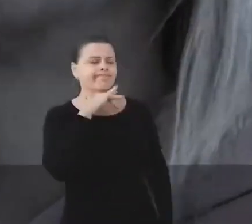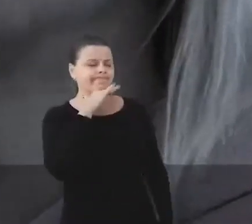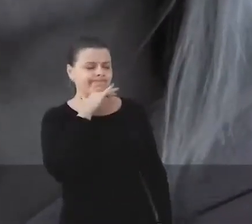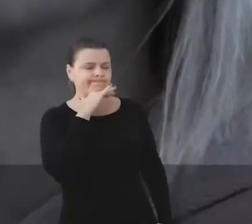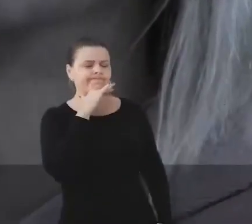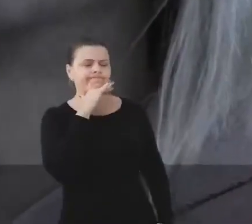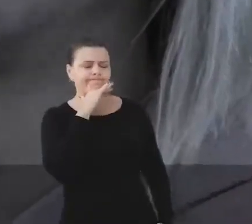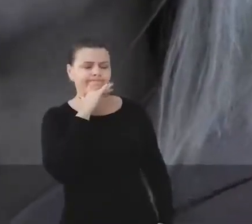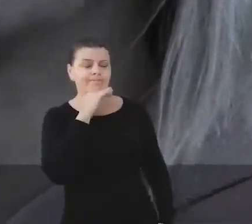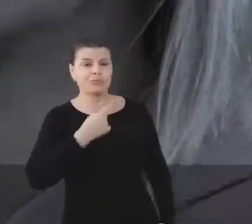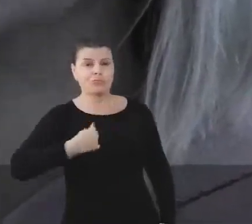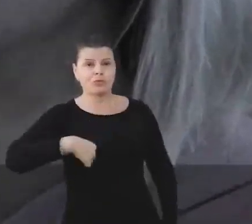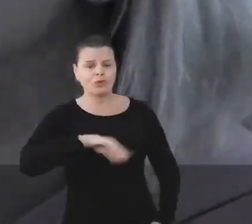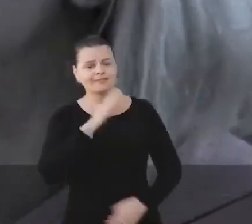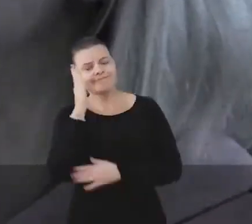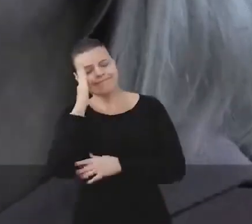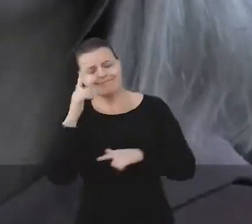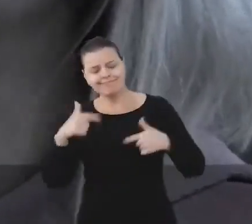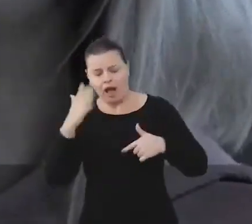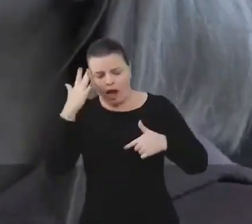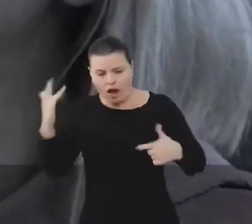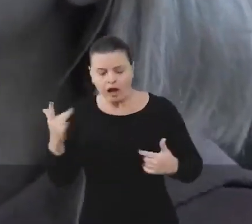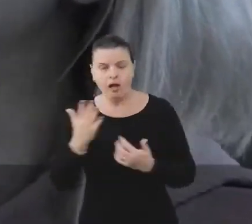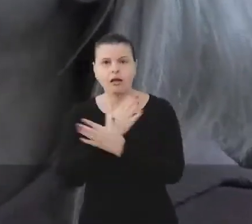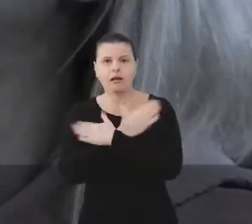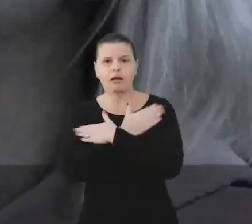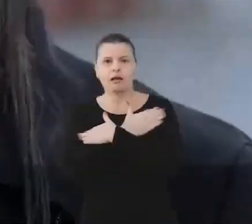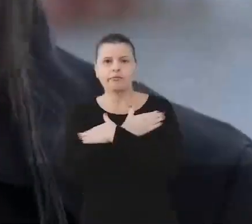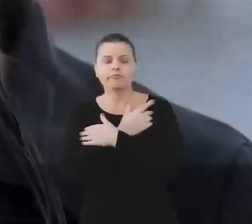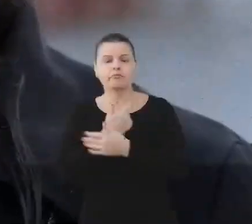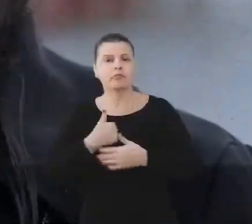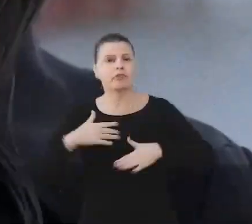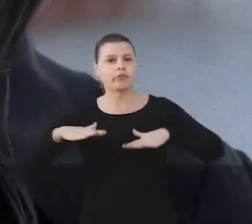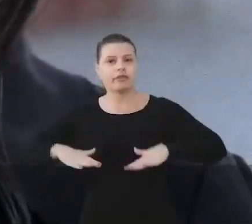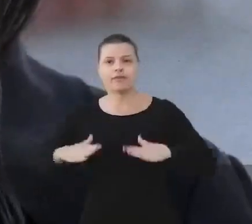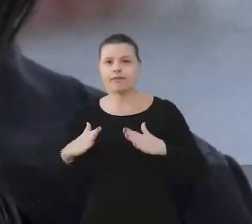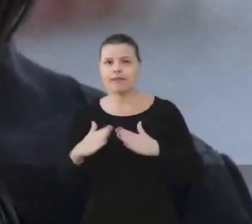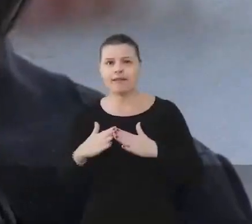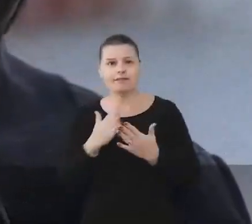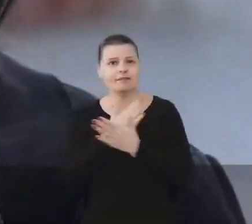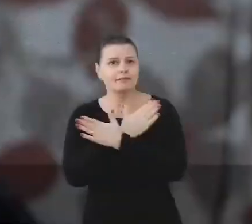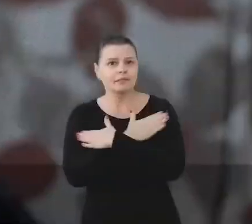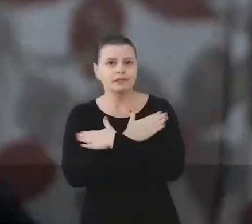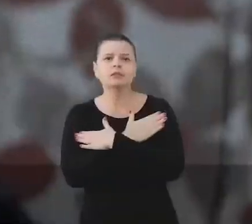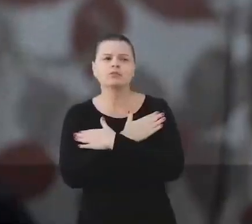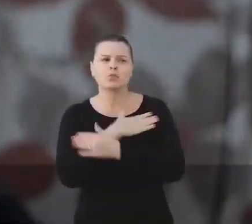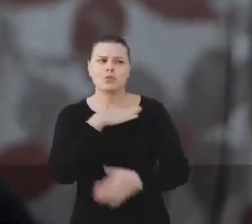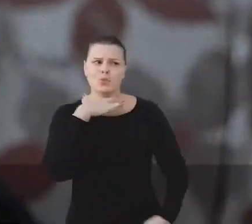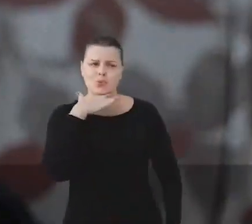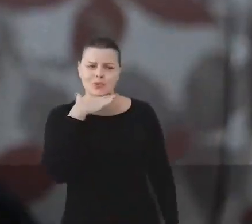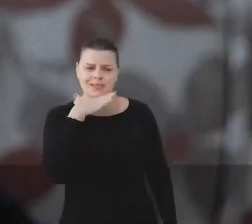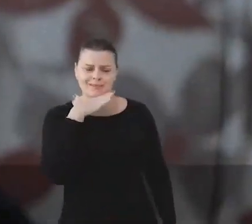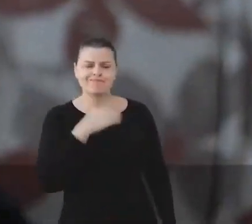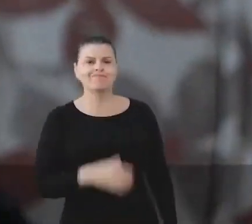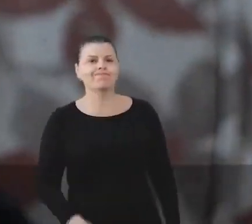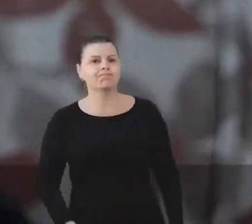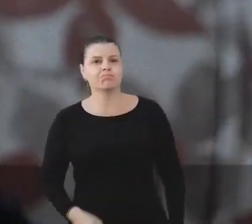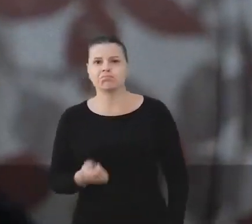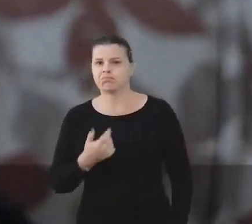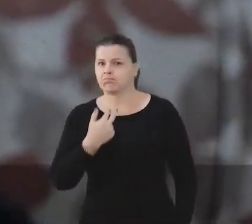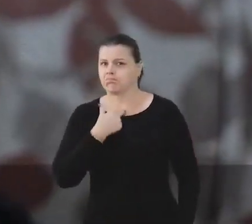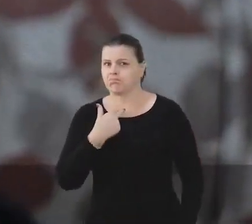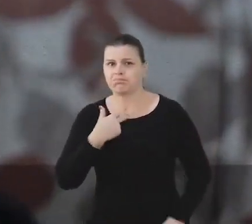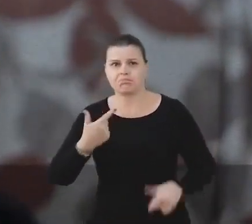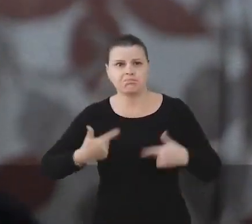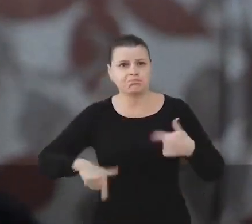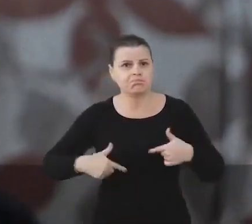Péssimo, péssimo mês. Nós dormimos empregado e acordamos desempregado. Fiquei em casa, fiquei desempregada. Foi bem ruim. Não